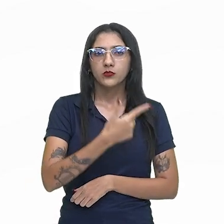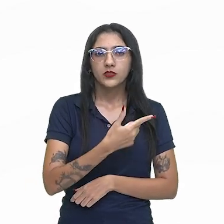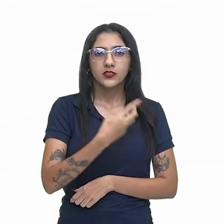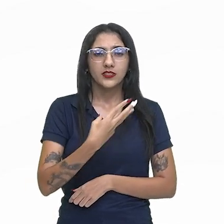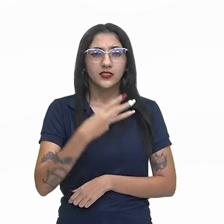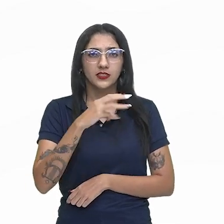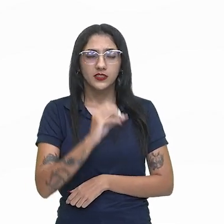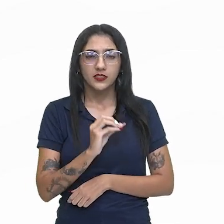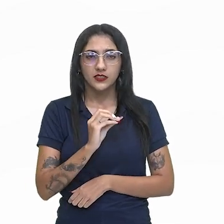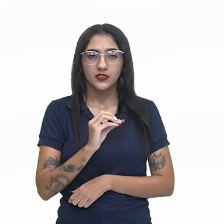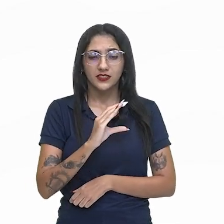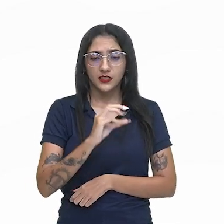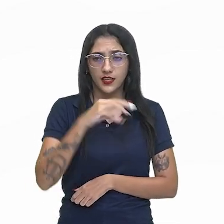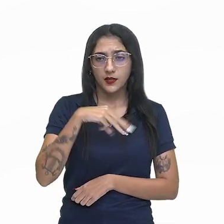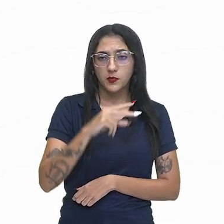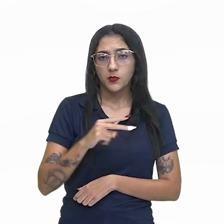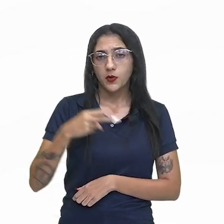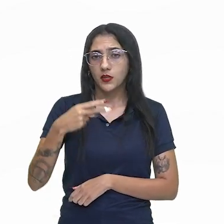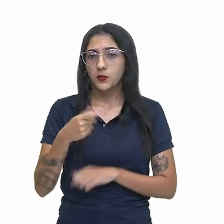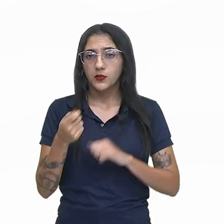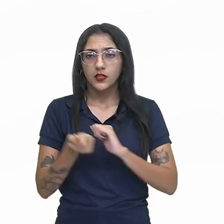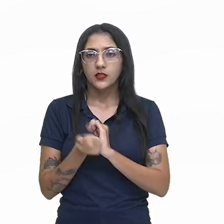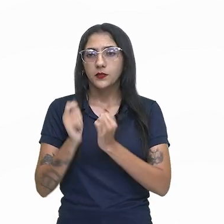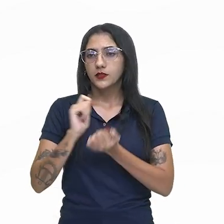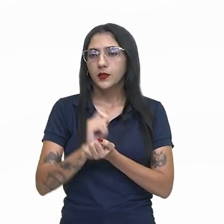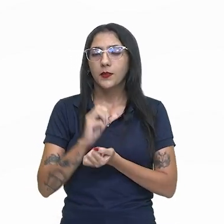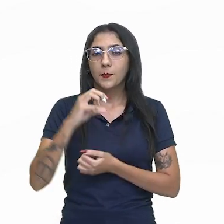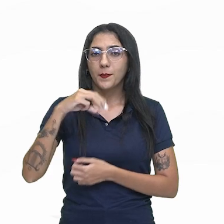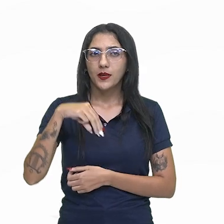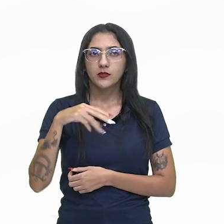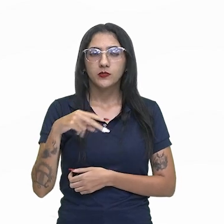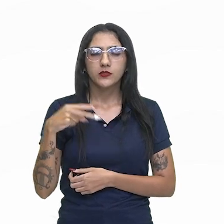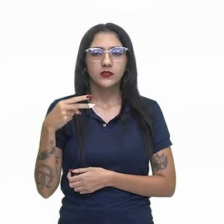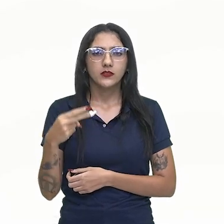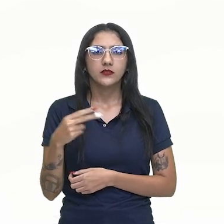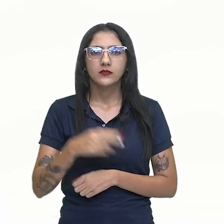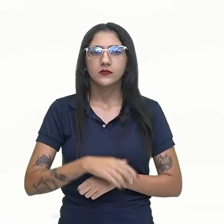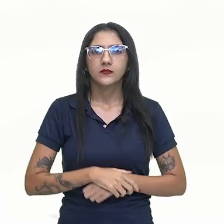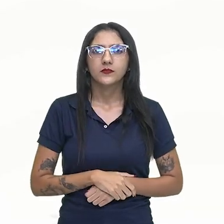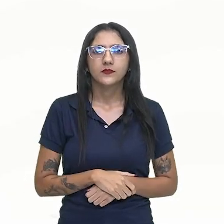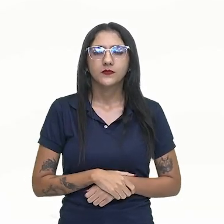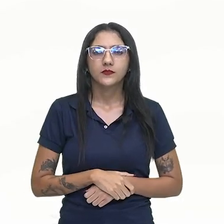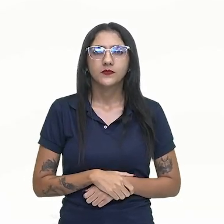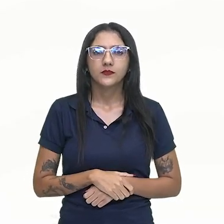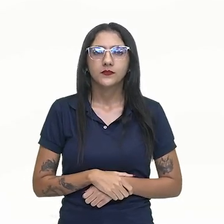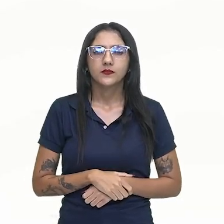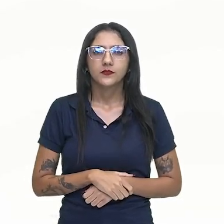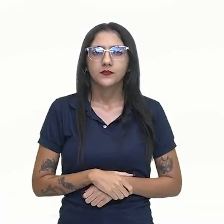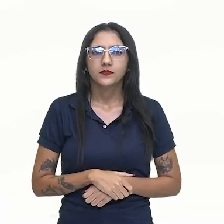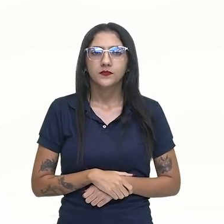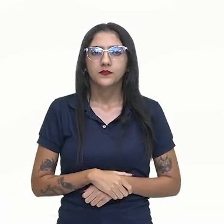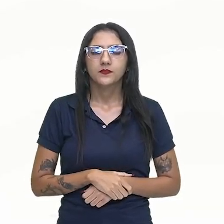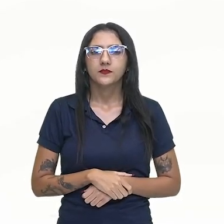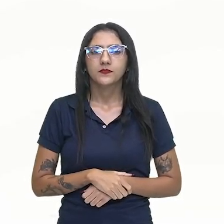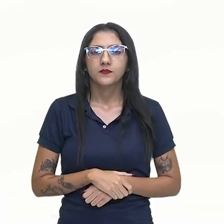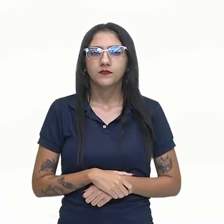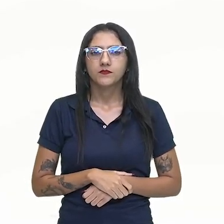centímetros quadrados, nós vamos para metro quadrado, tá? Então, olha só, vamos responder aqui primeiro a letra